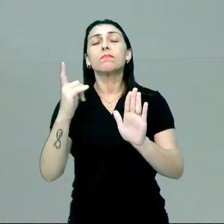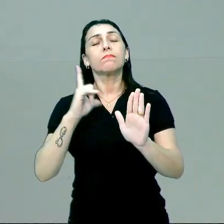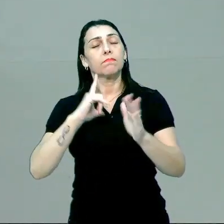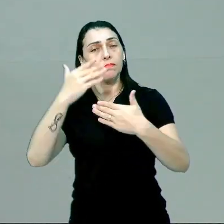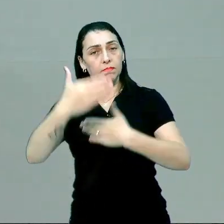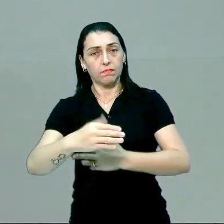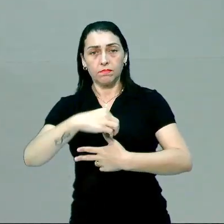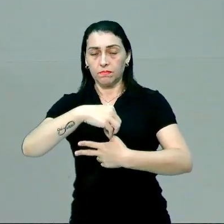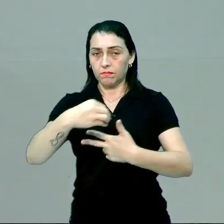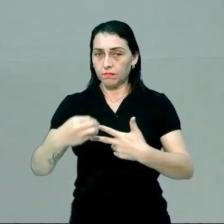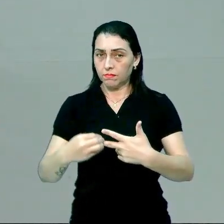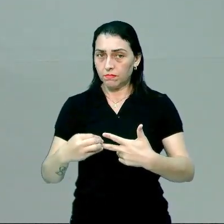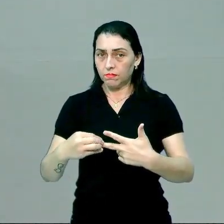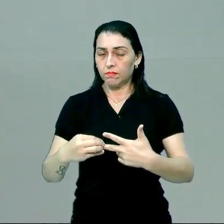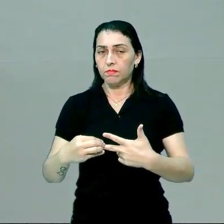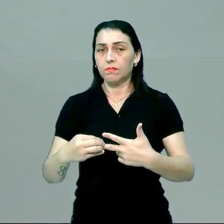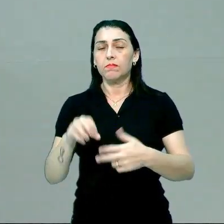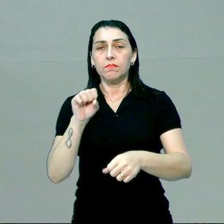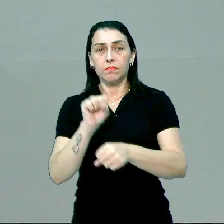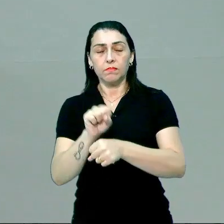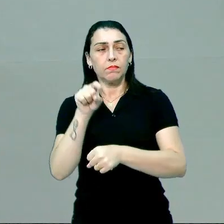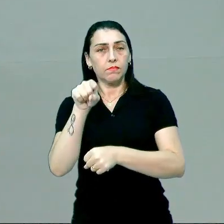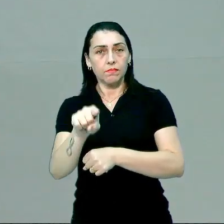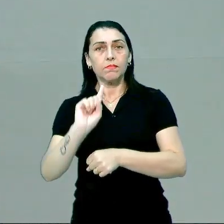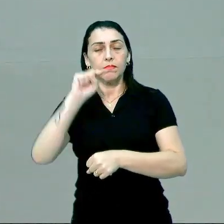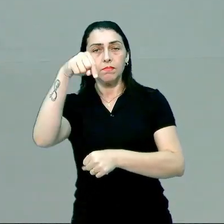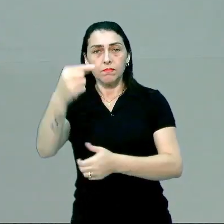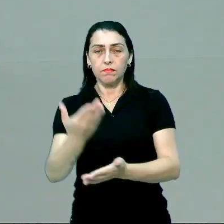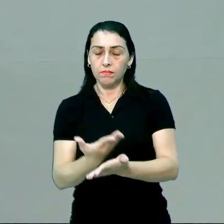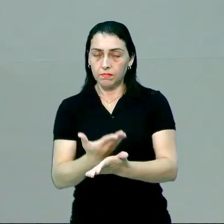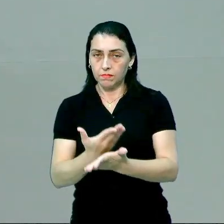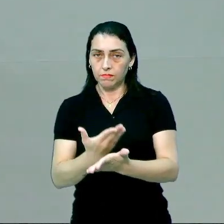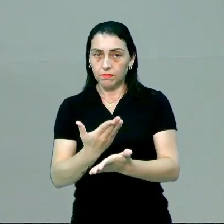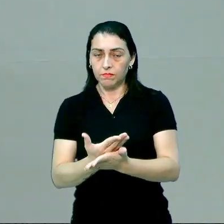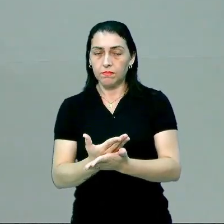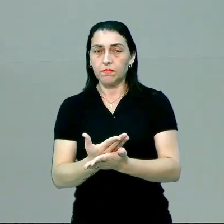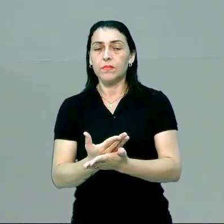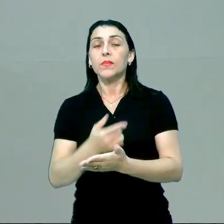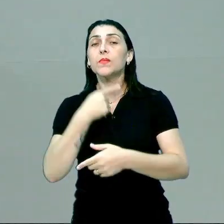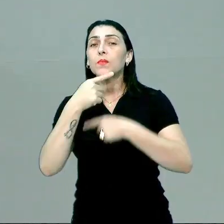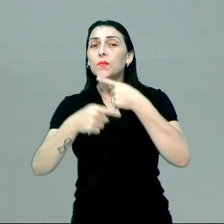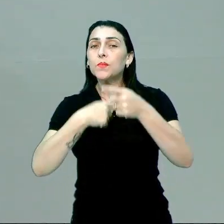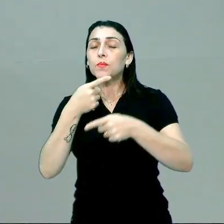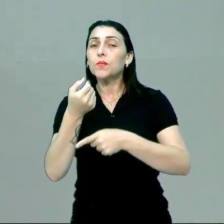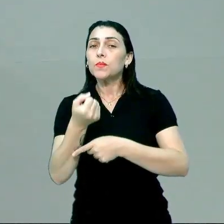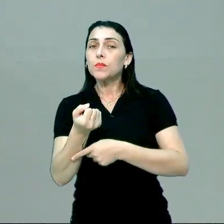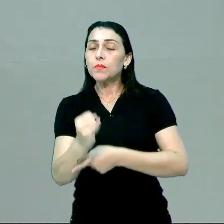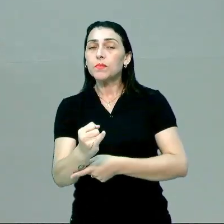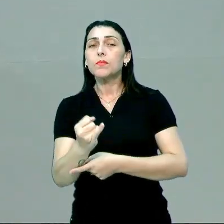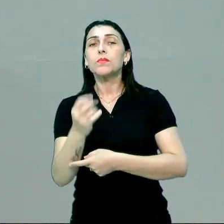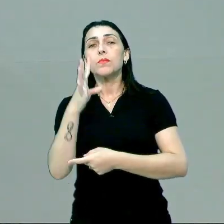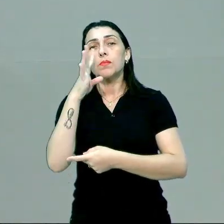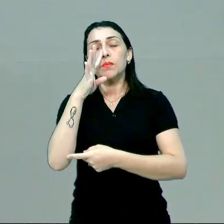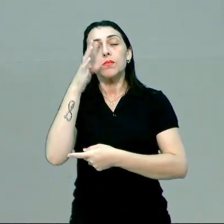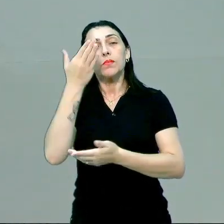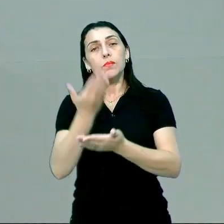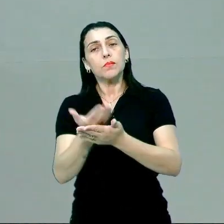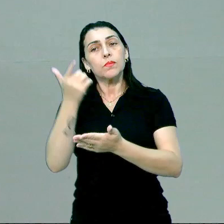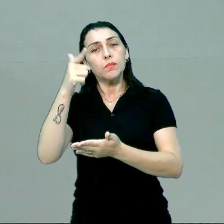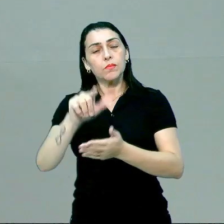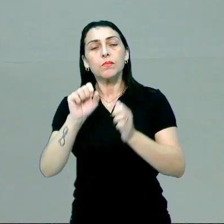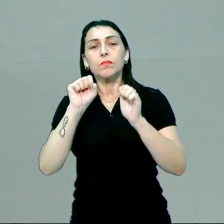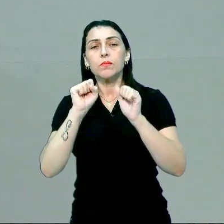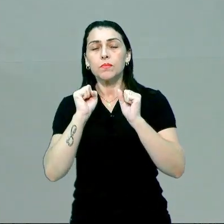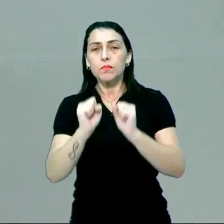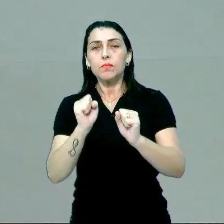caem no Enem, tá? Então, espero vocês na próxima aula. Qualquer dúvida, se vocês quiserem estar revendo essa aula, vocês